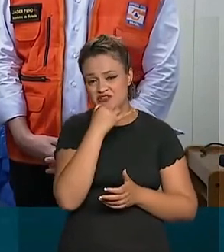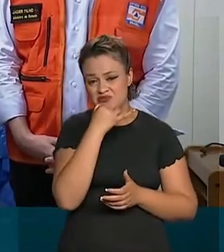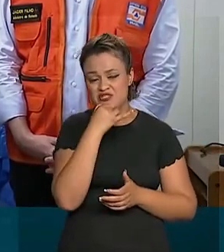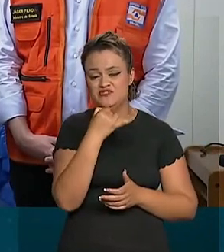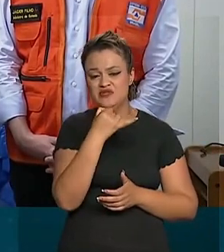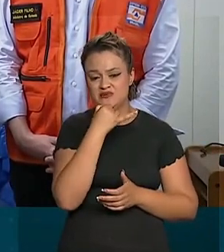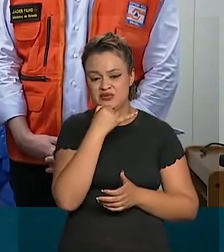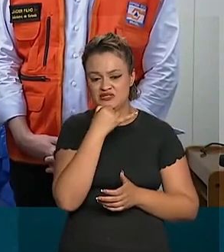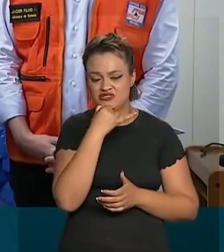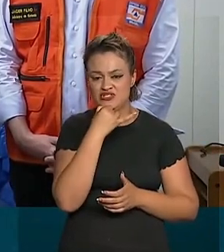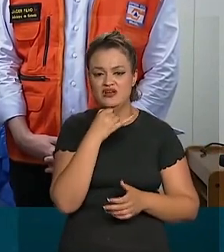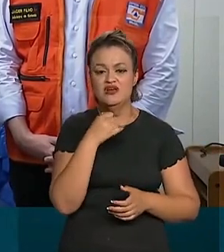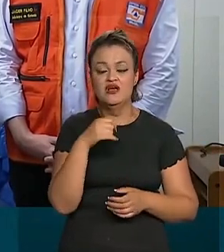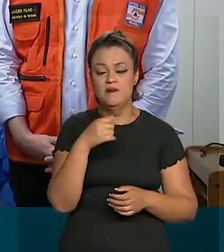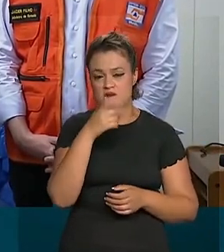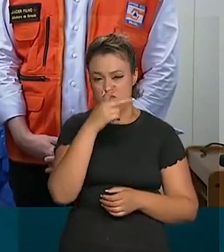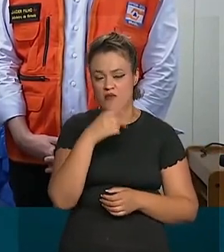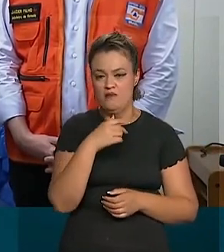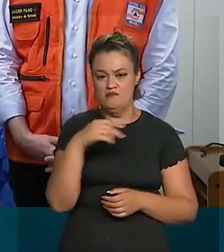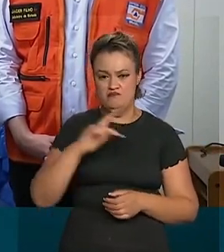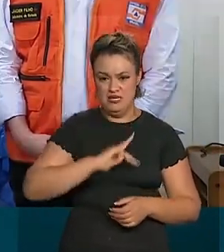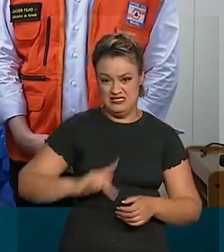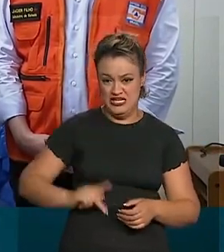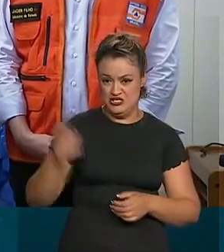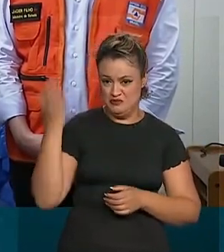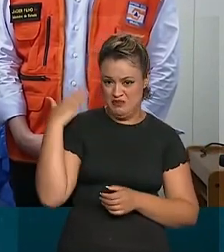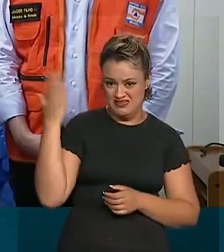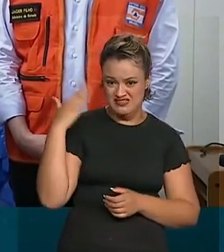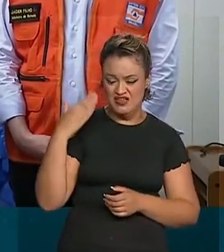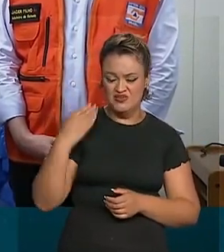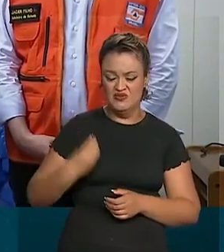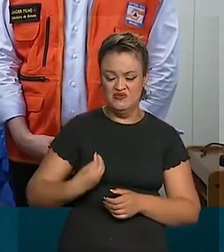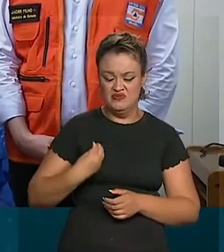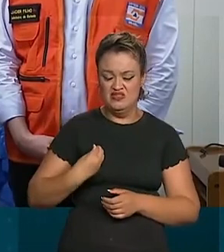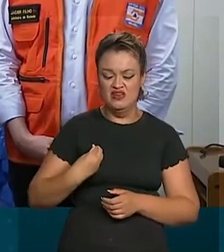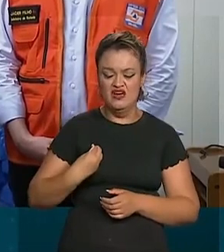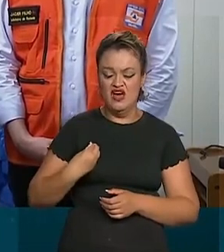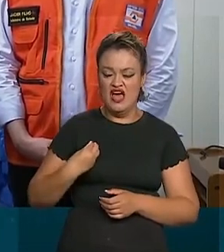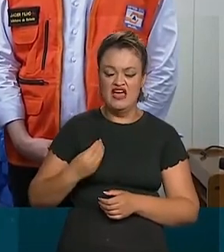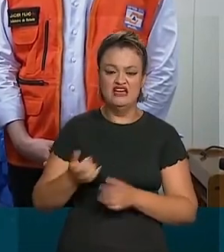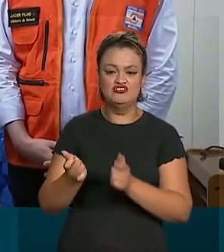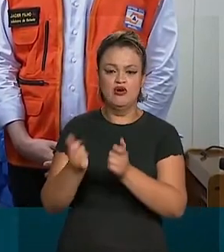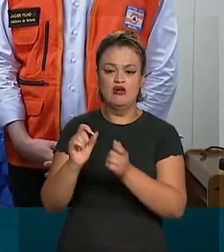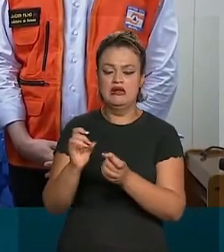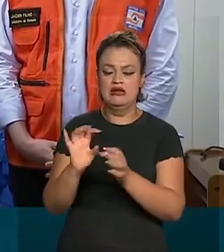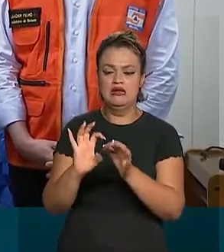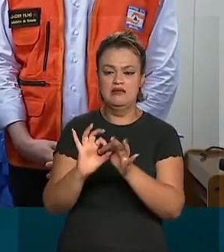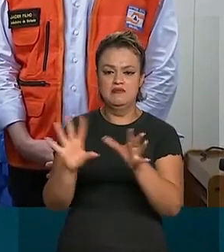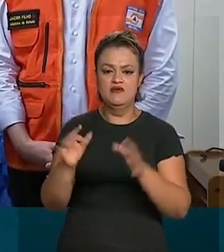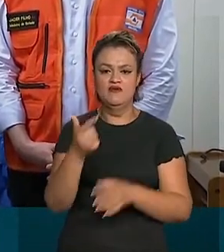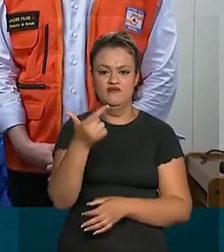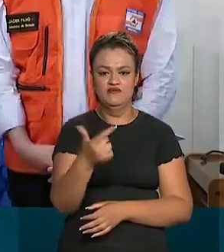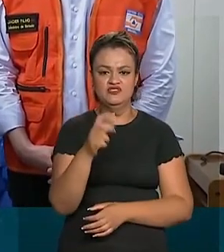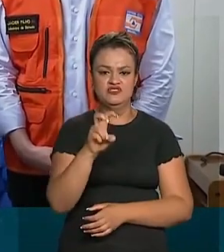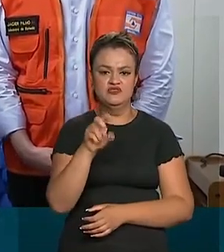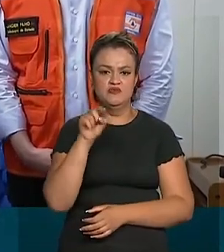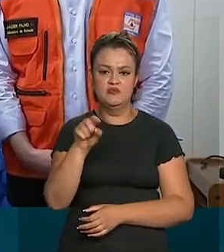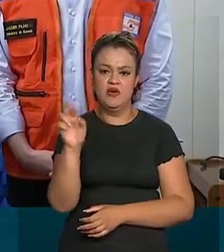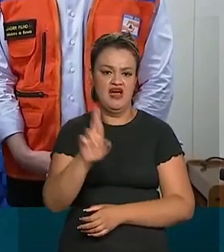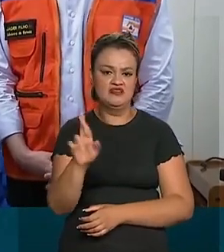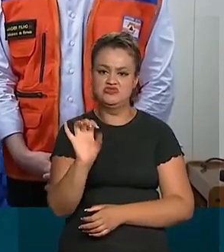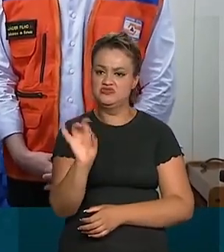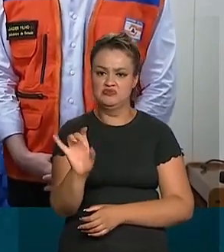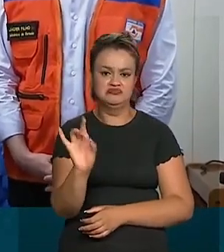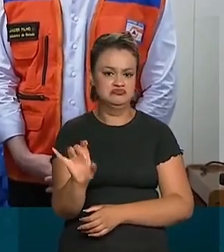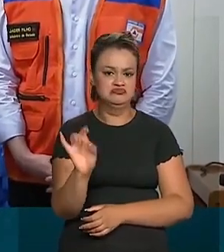lamentavelmente, o genocida que deixou o poder deixou apenas R$25 mil para que a gente pudesse cuidar de desastres. Ou seja, ele